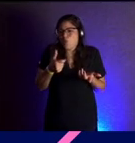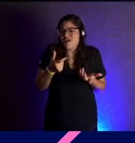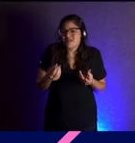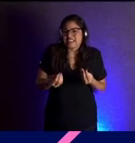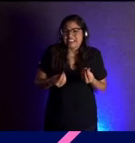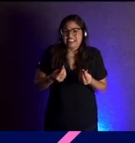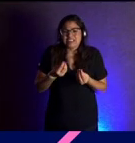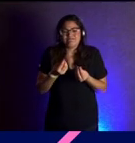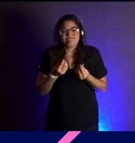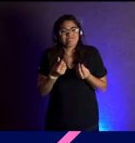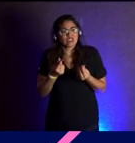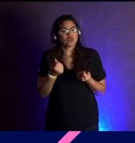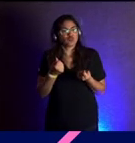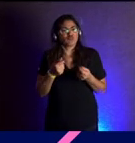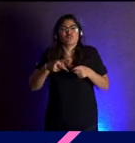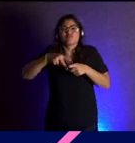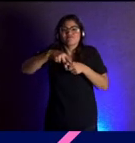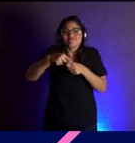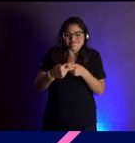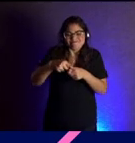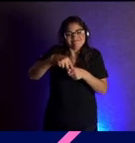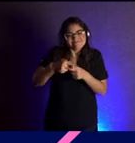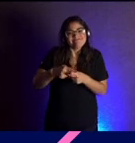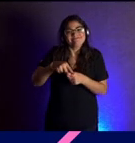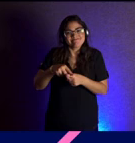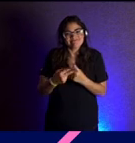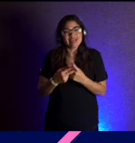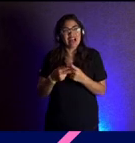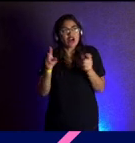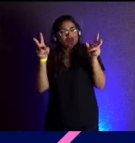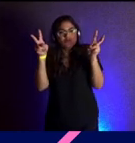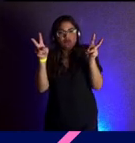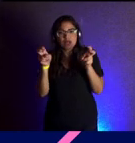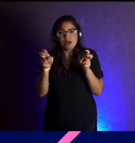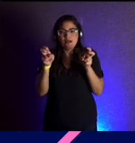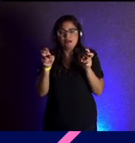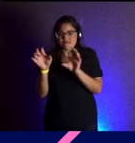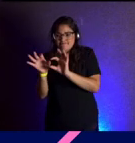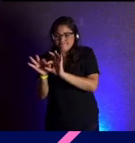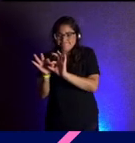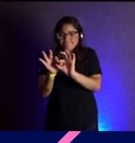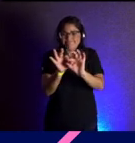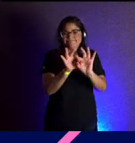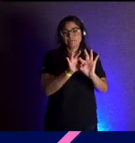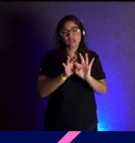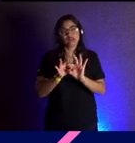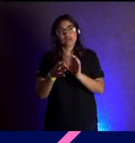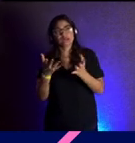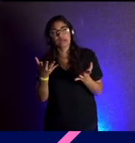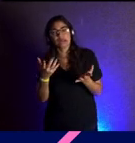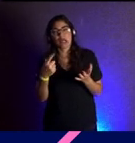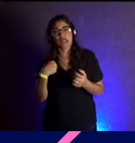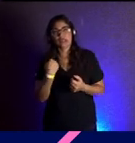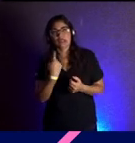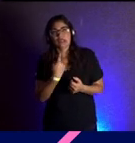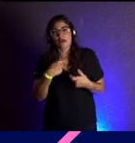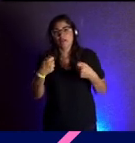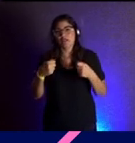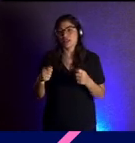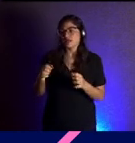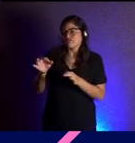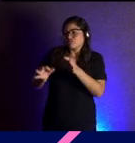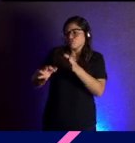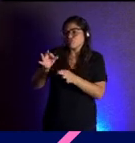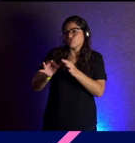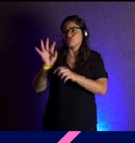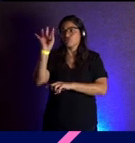é quase que uma remediação, né? Quase que uma questão associada. Bom, se a gente precisa fazer justiça climática,